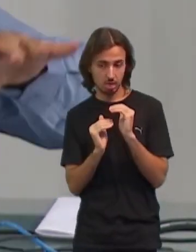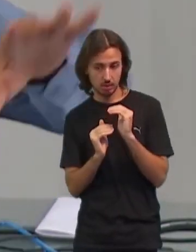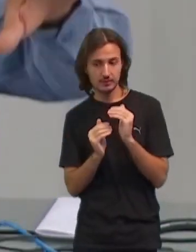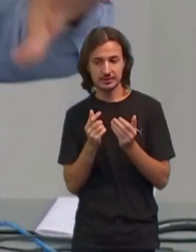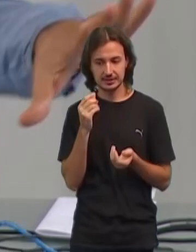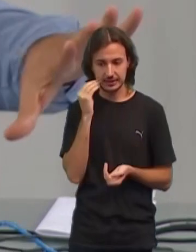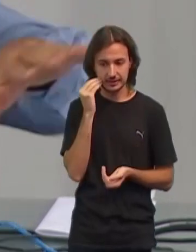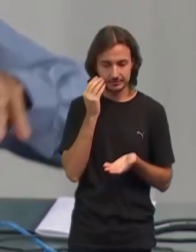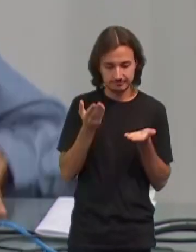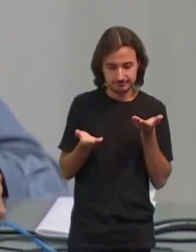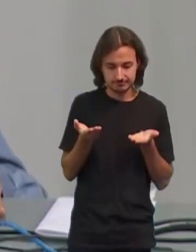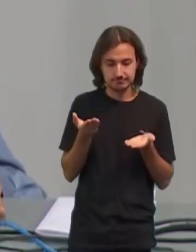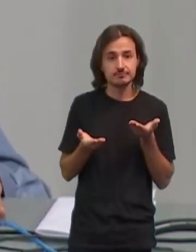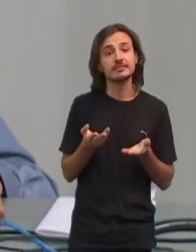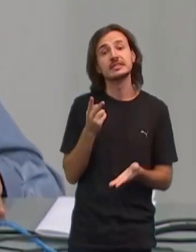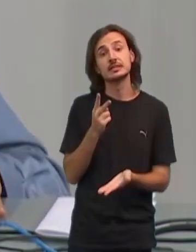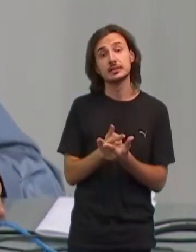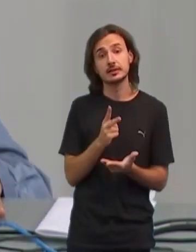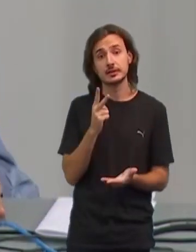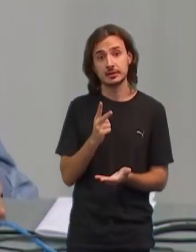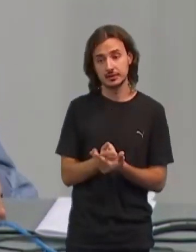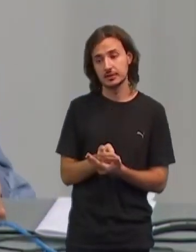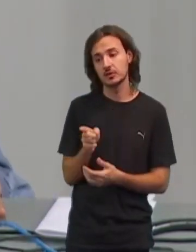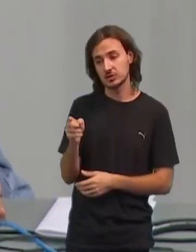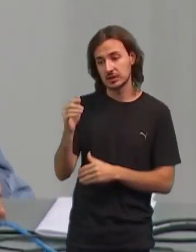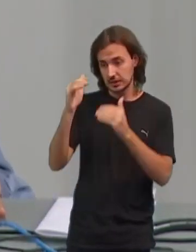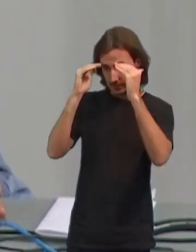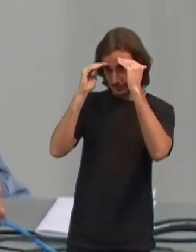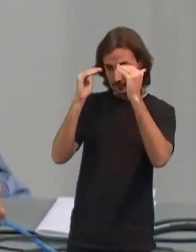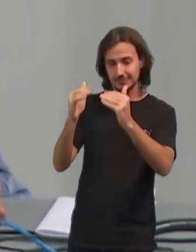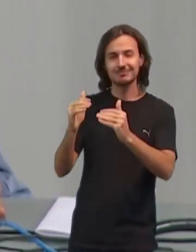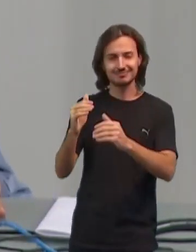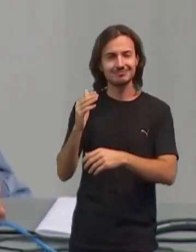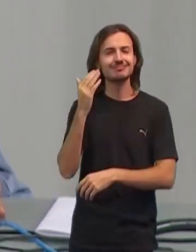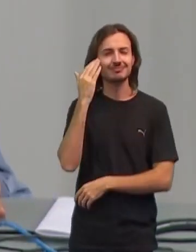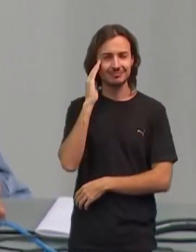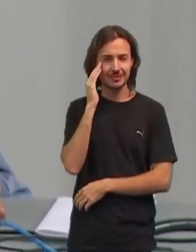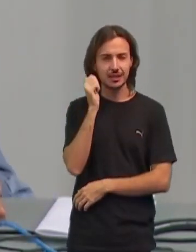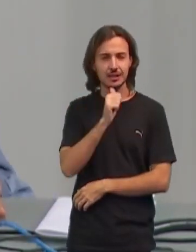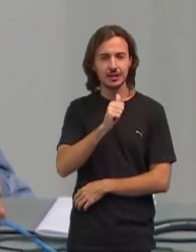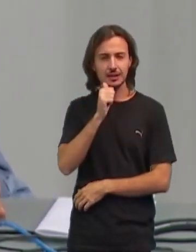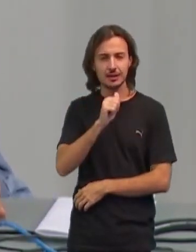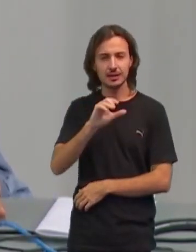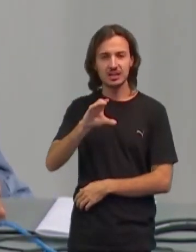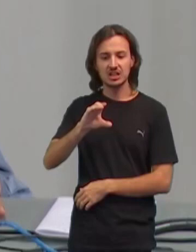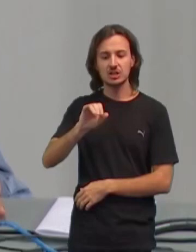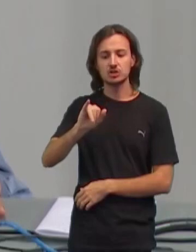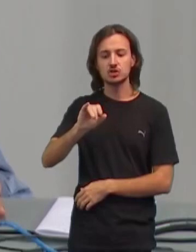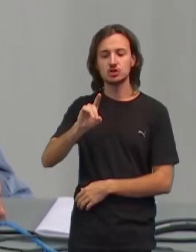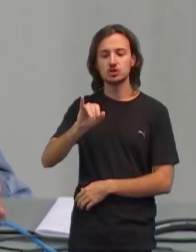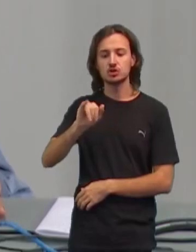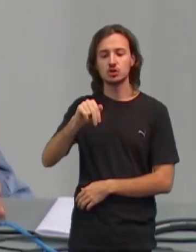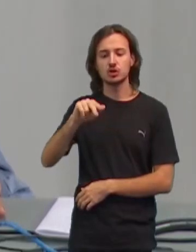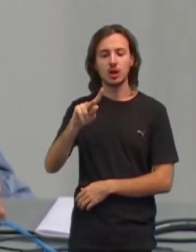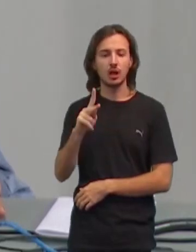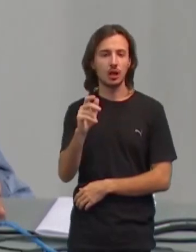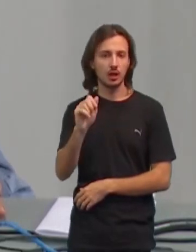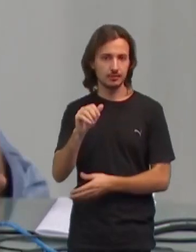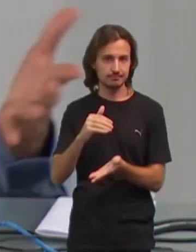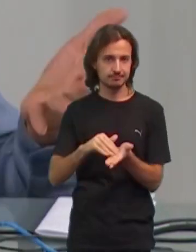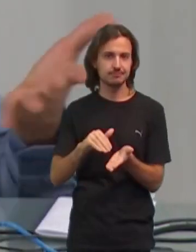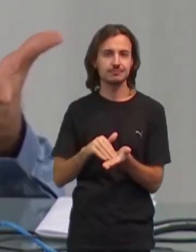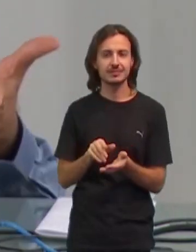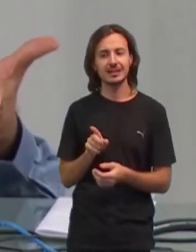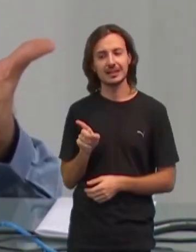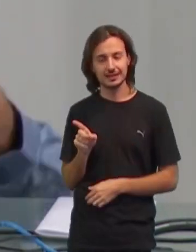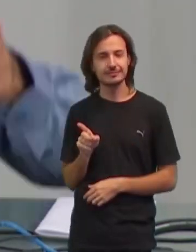Também, sempre respeitando Vossa Excelência, eu entendo também que a secretária Cidinha, quando aqui está, e também faz aqui proposta,